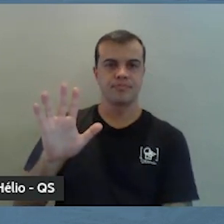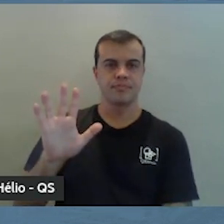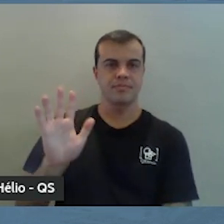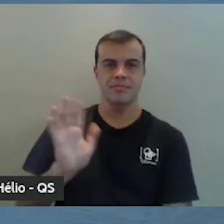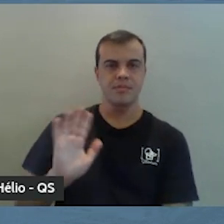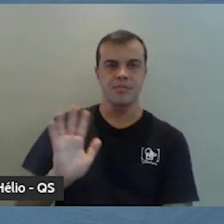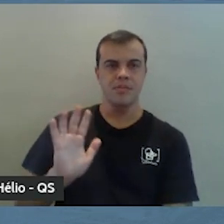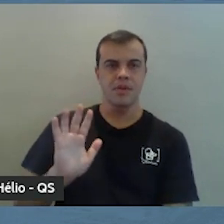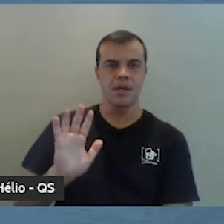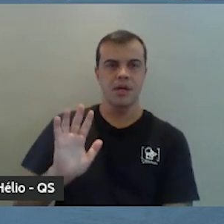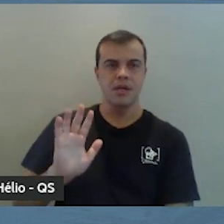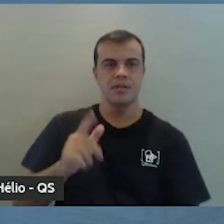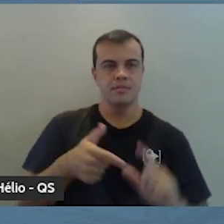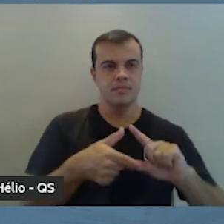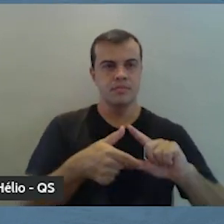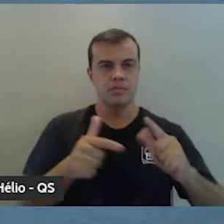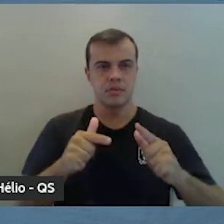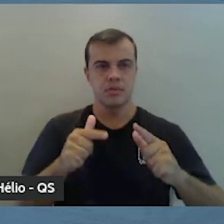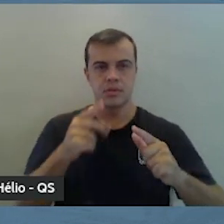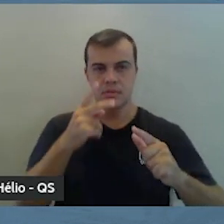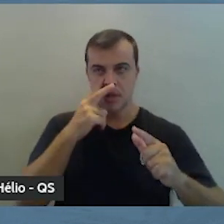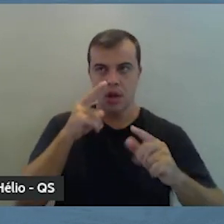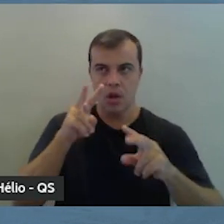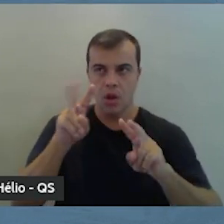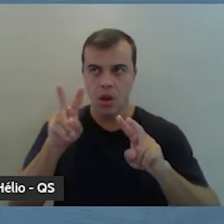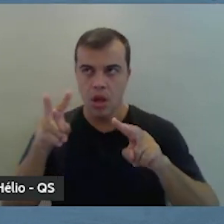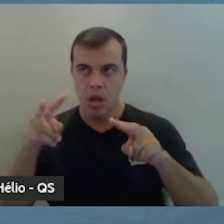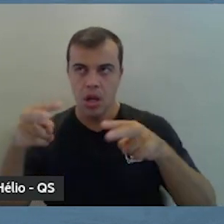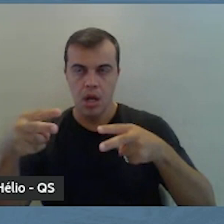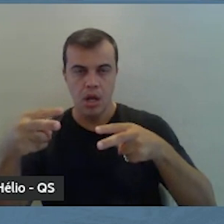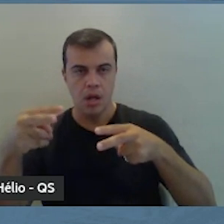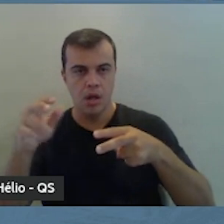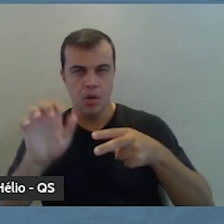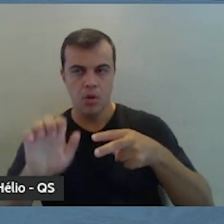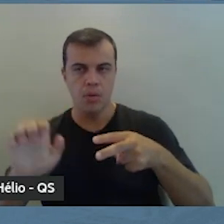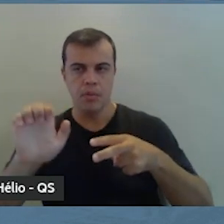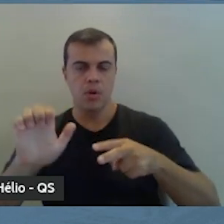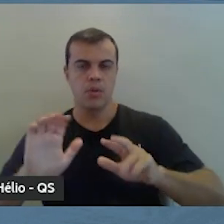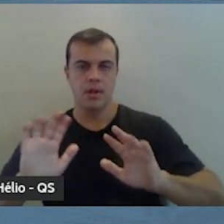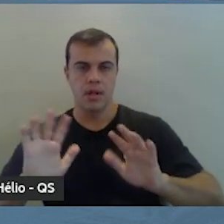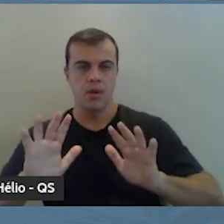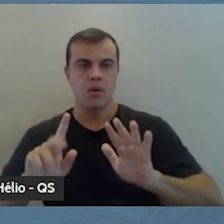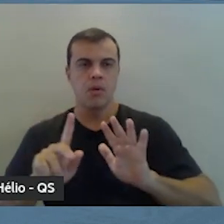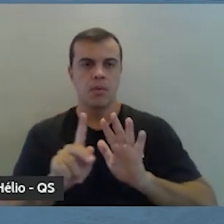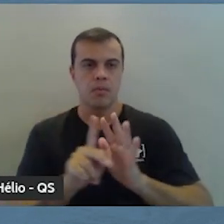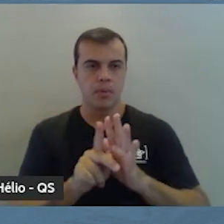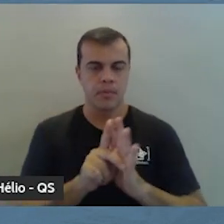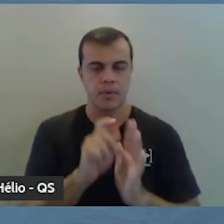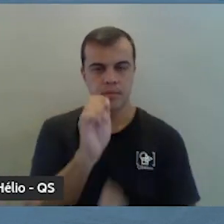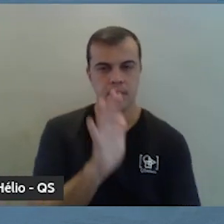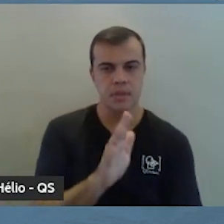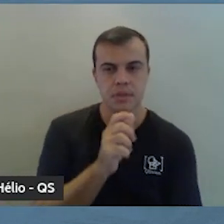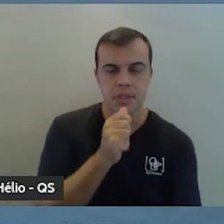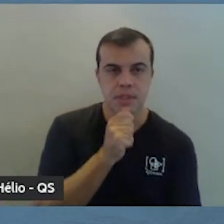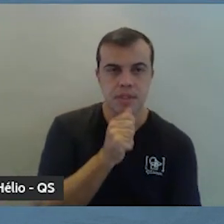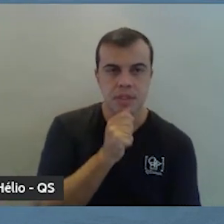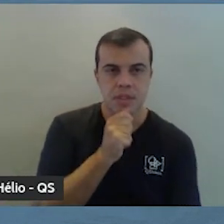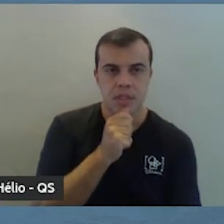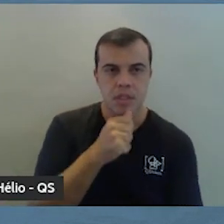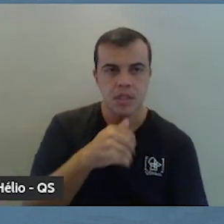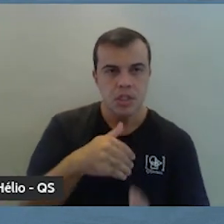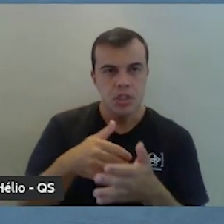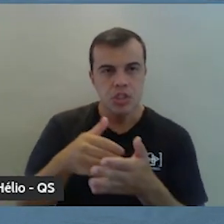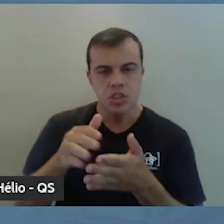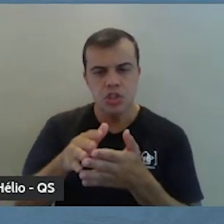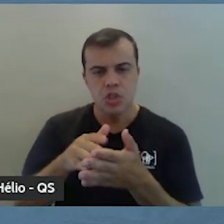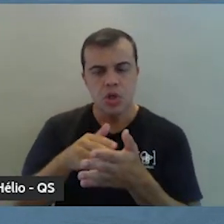é mais retratar com o olhar de fora, com o olhar do europeu para o Brasil, com as tintas